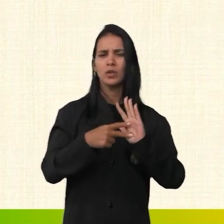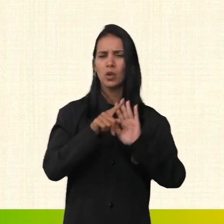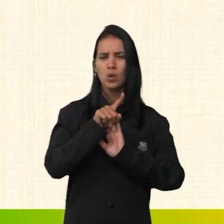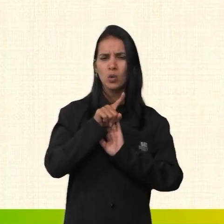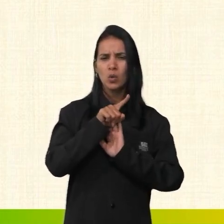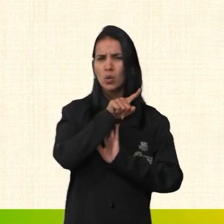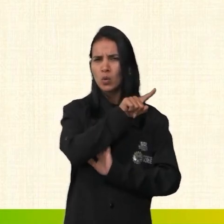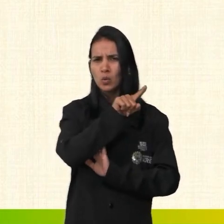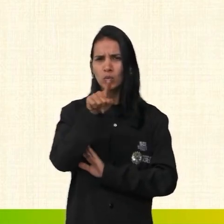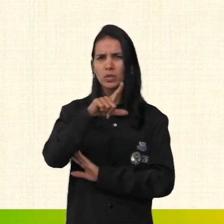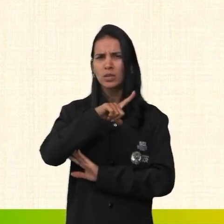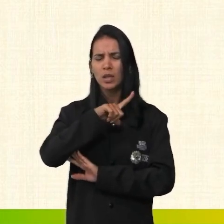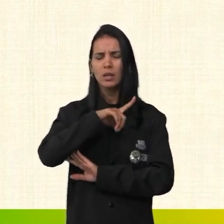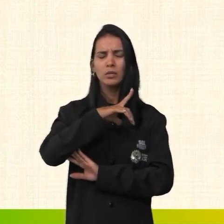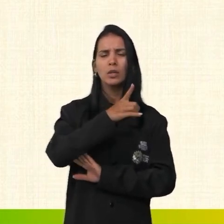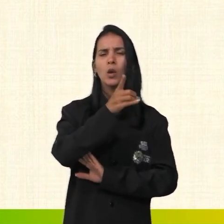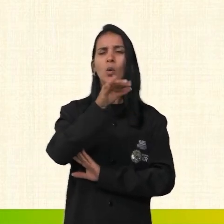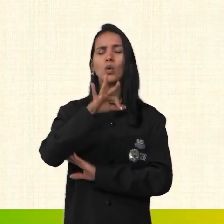maravilhoso, excelente?